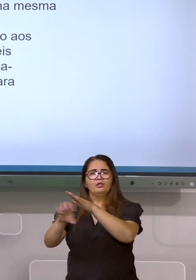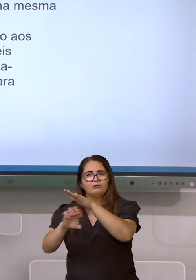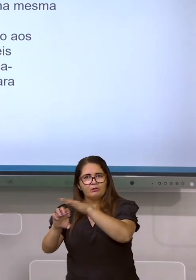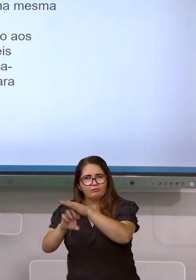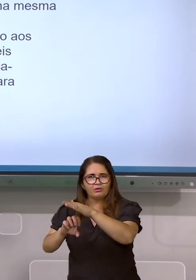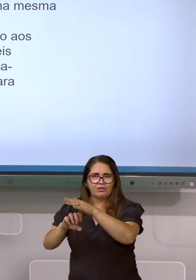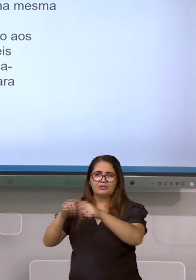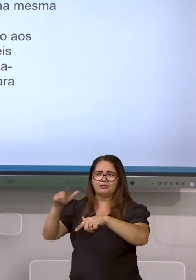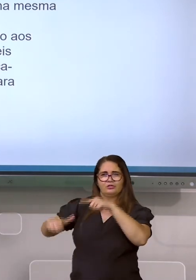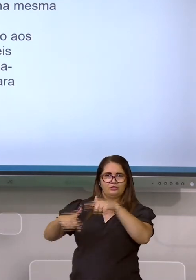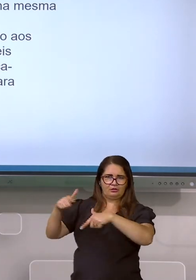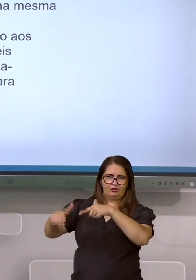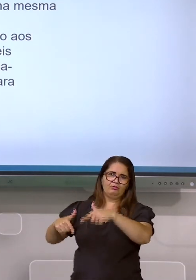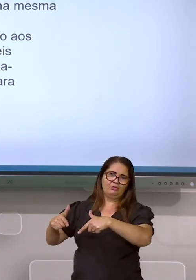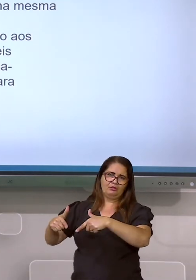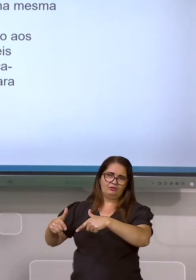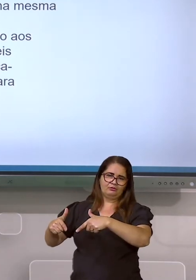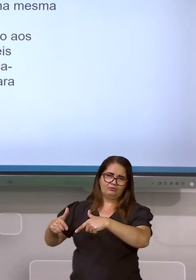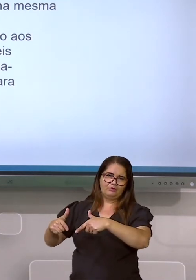jornada dupla.